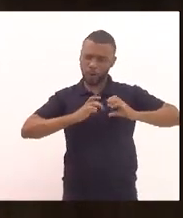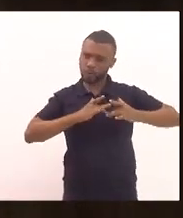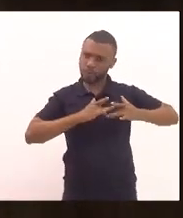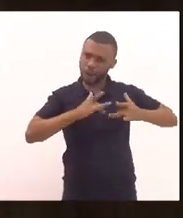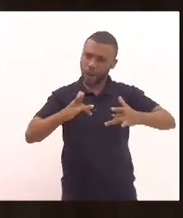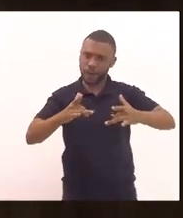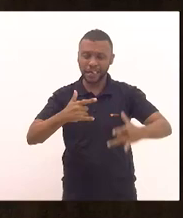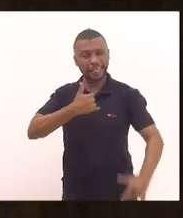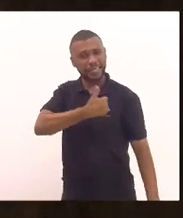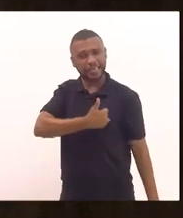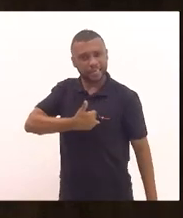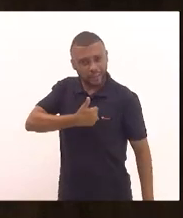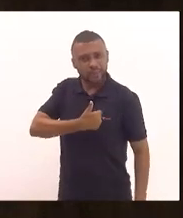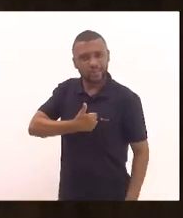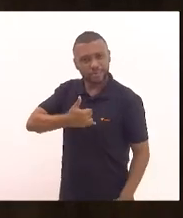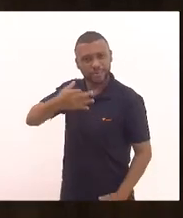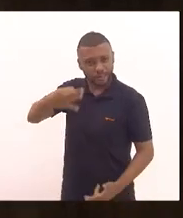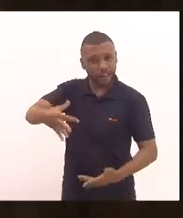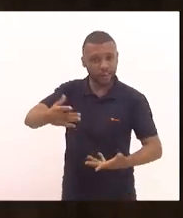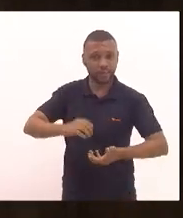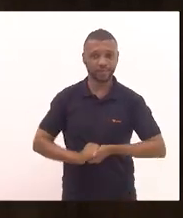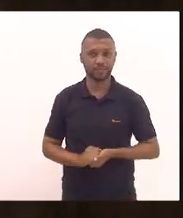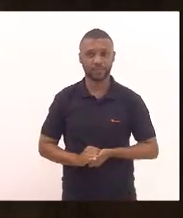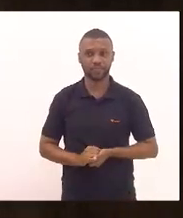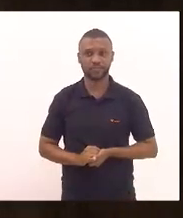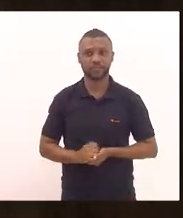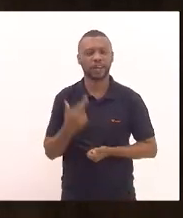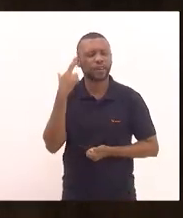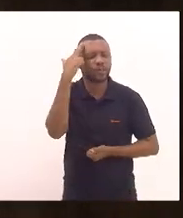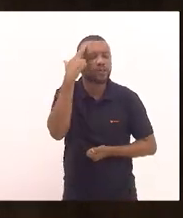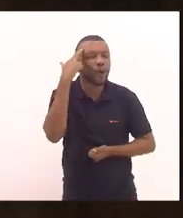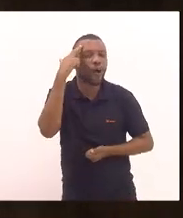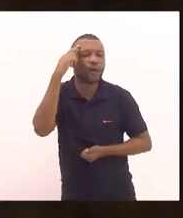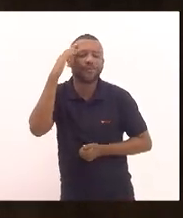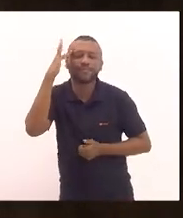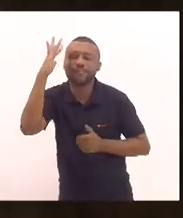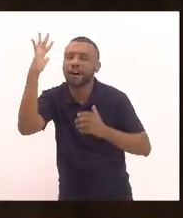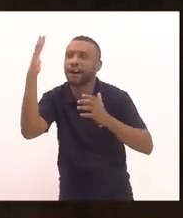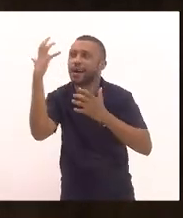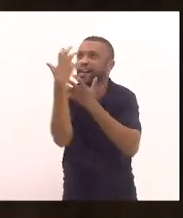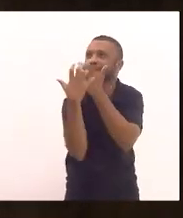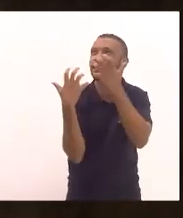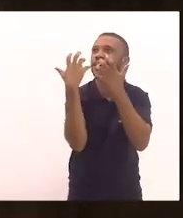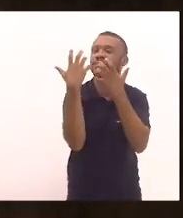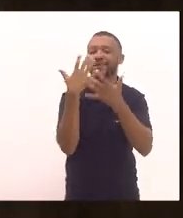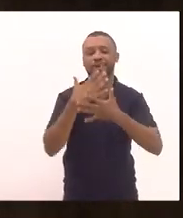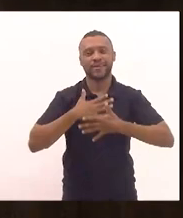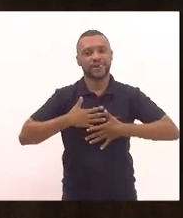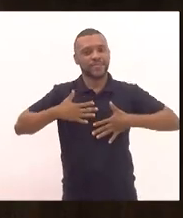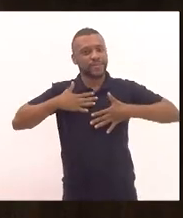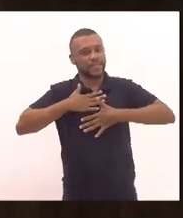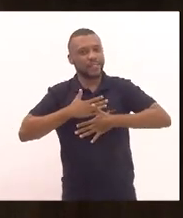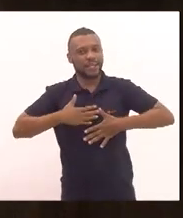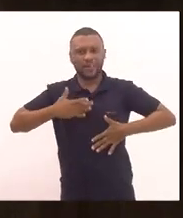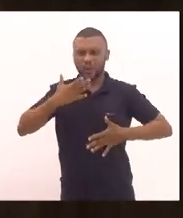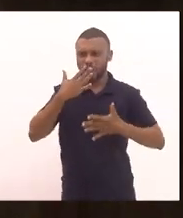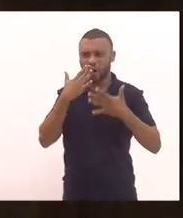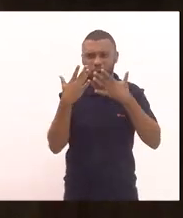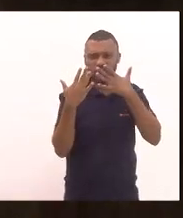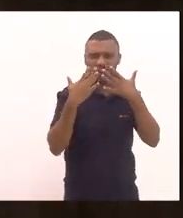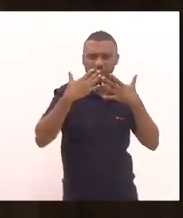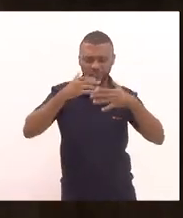é São João. Só no embalo do encanto e prazer, no colorido das saias